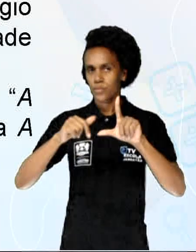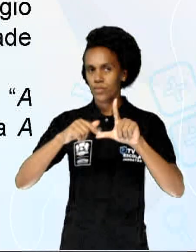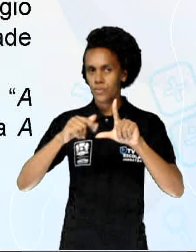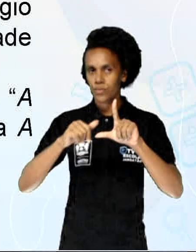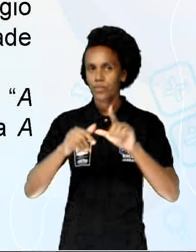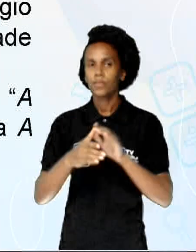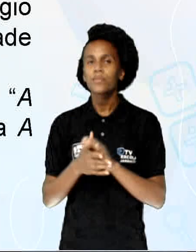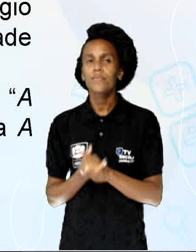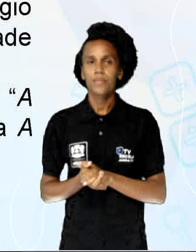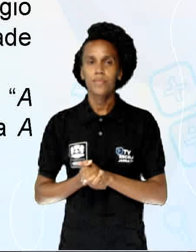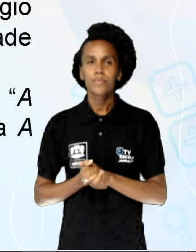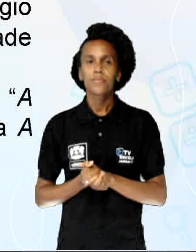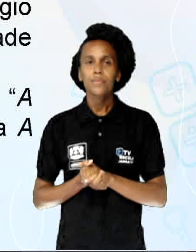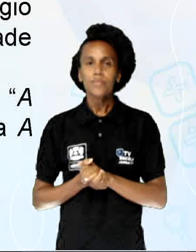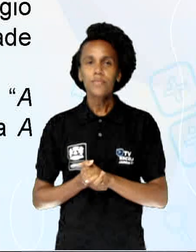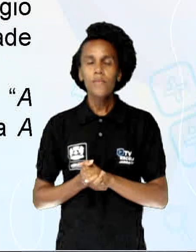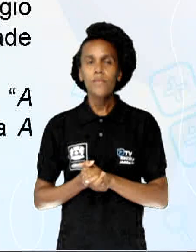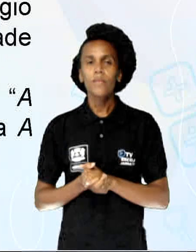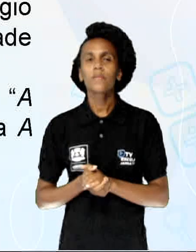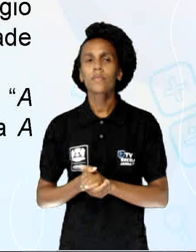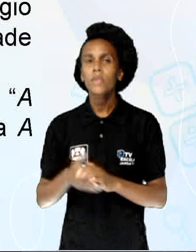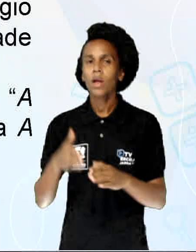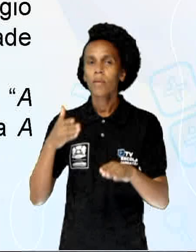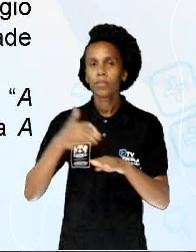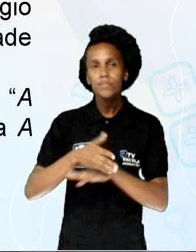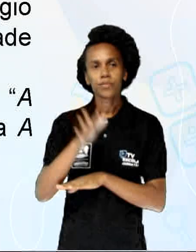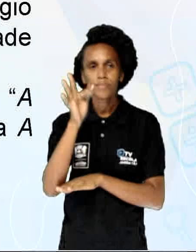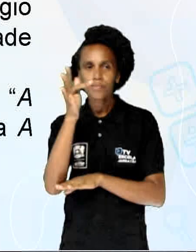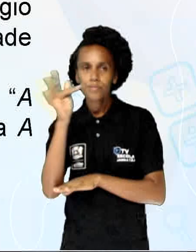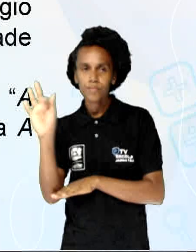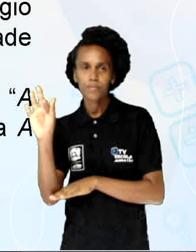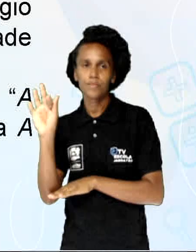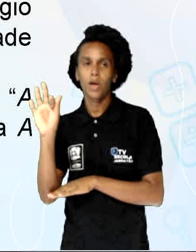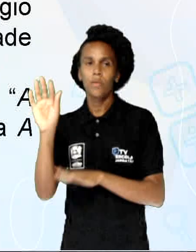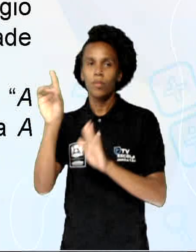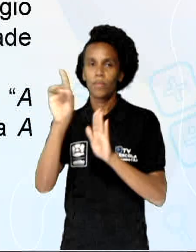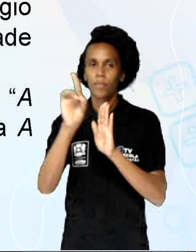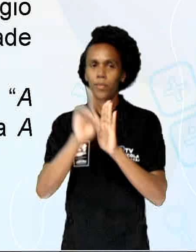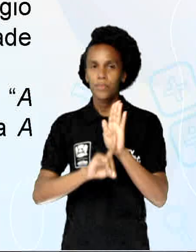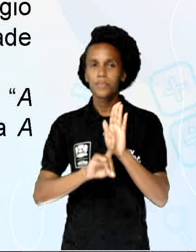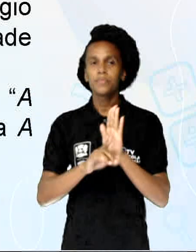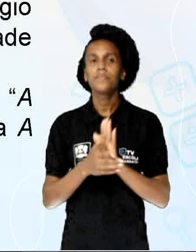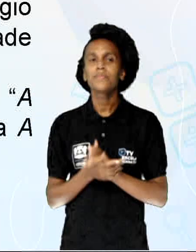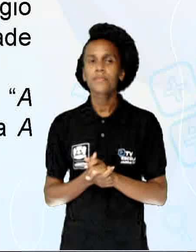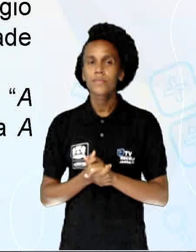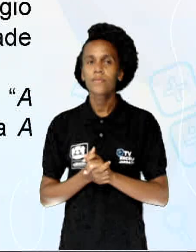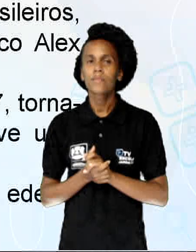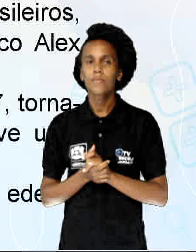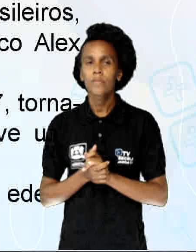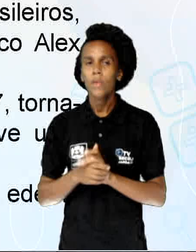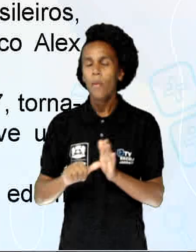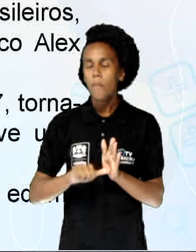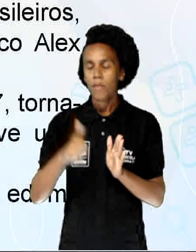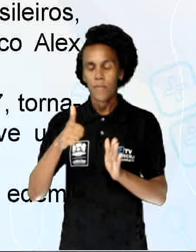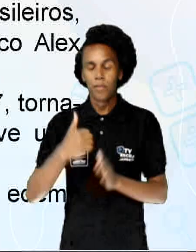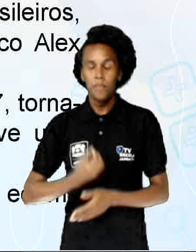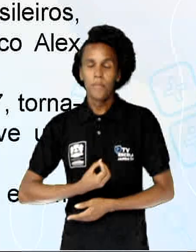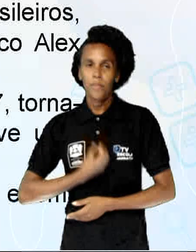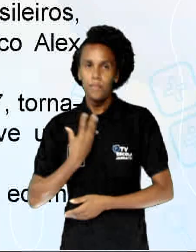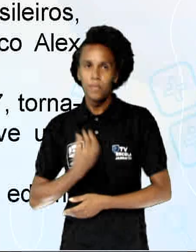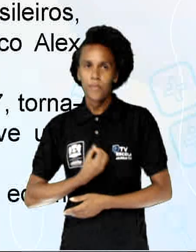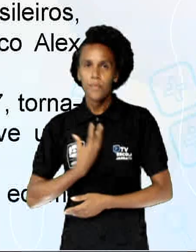A Transfiguração da Montanha, foi editado na revista A Ordem em